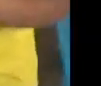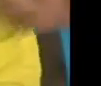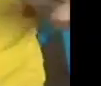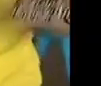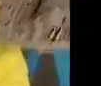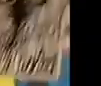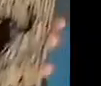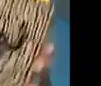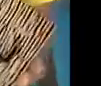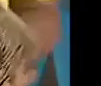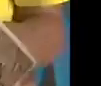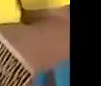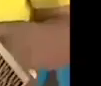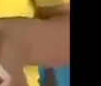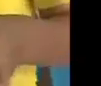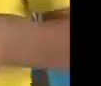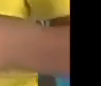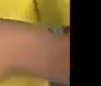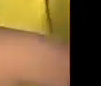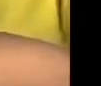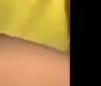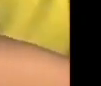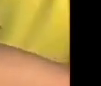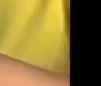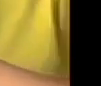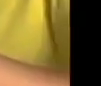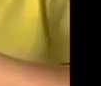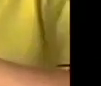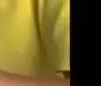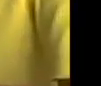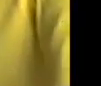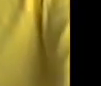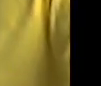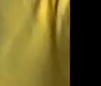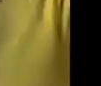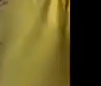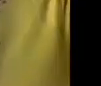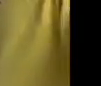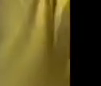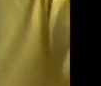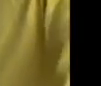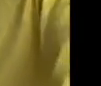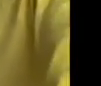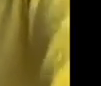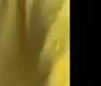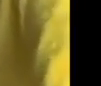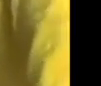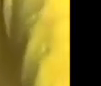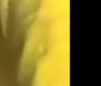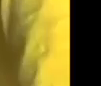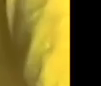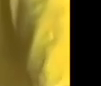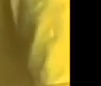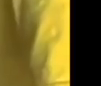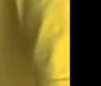Aí agora que você passou a tinta, você centraliza a madeira, onde tem a matriz na